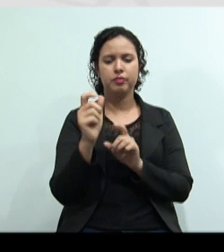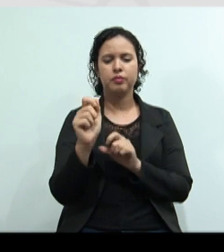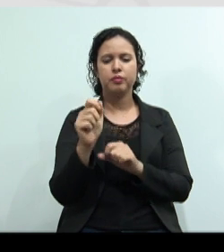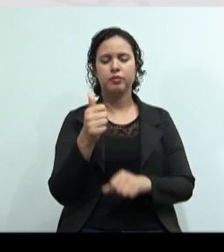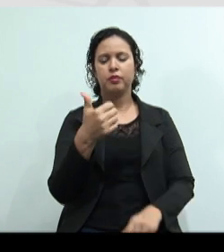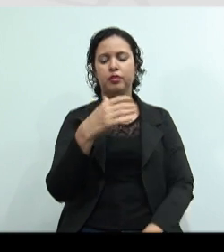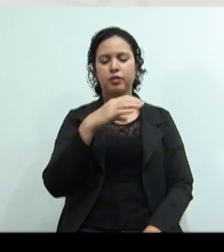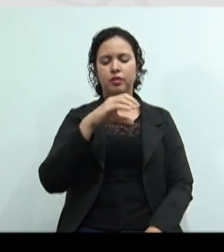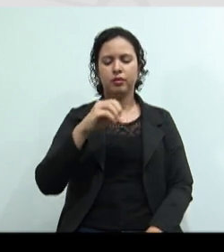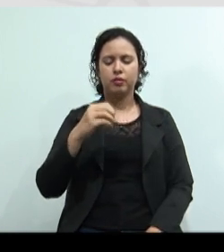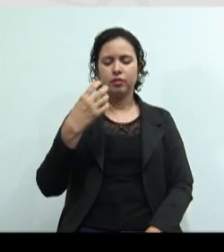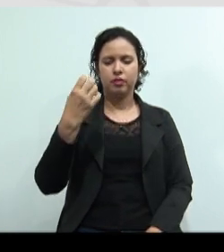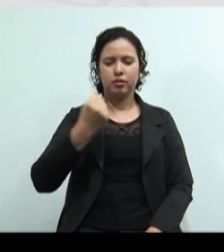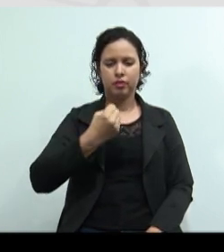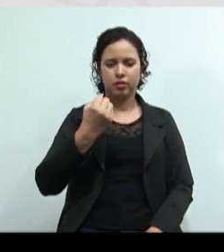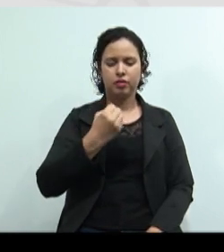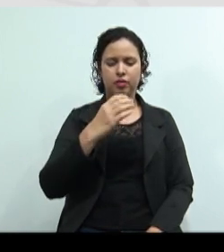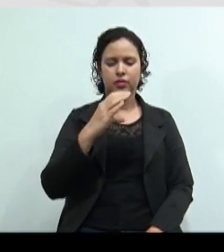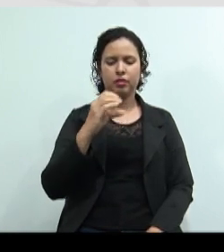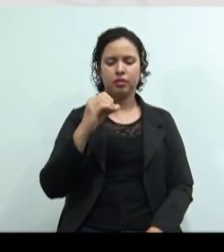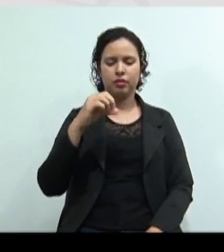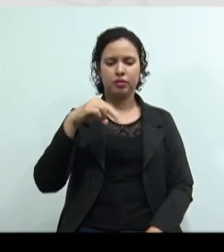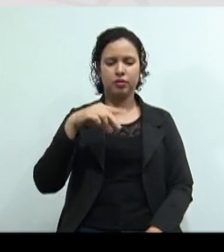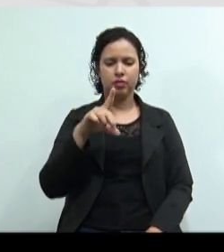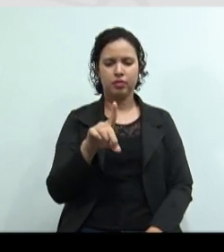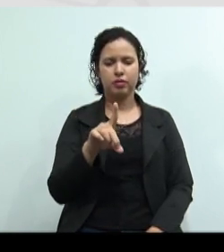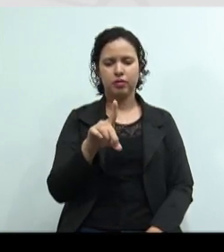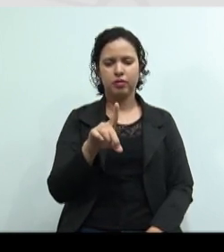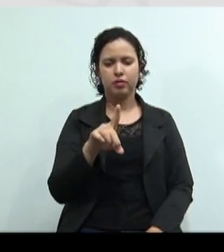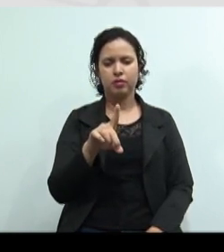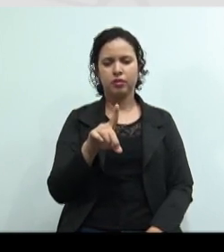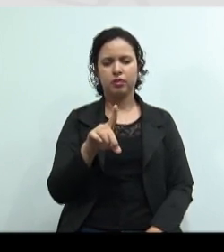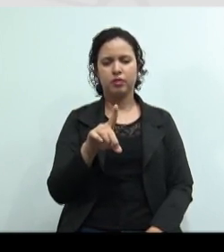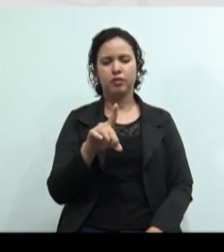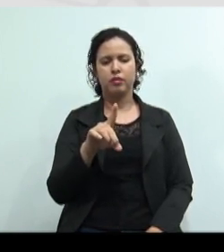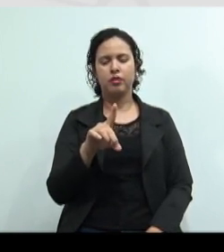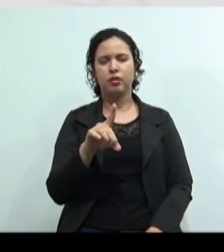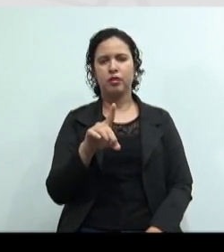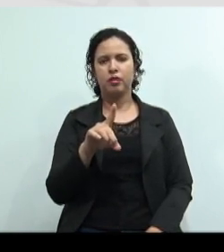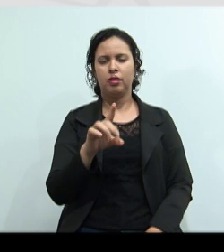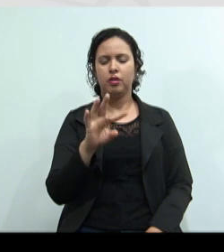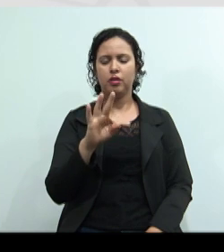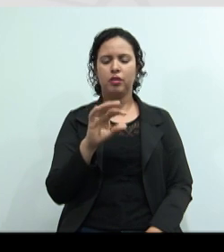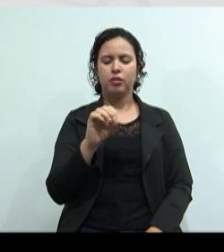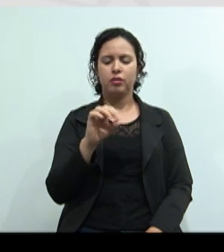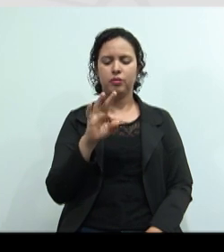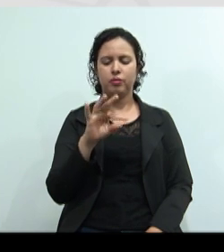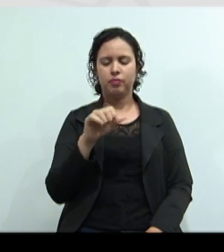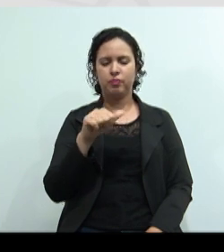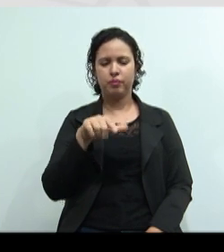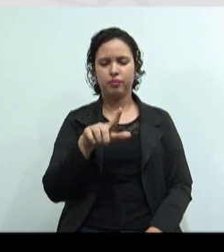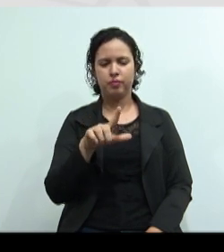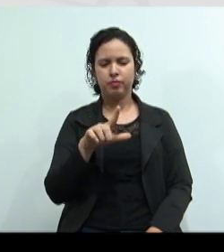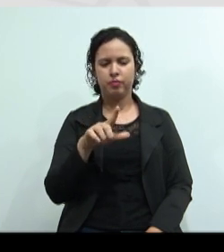condensado a R$4,50, R$45, que me deu o quê? Total de entrada,